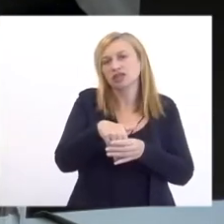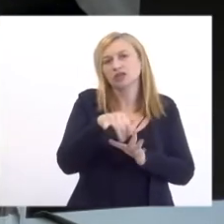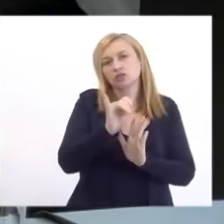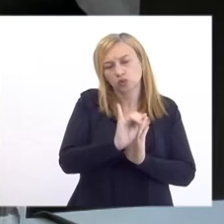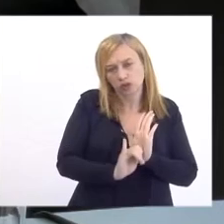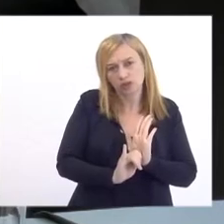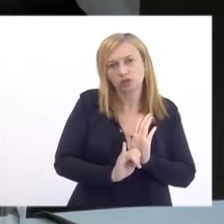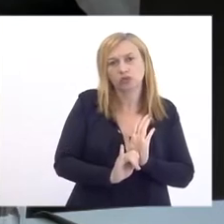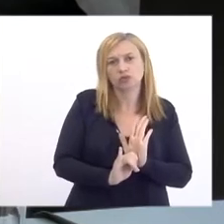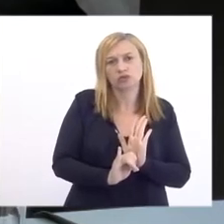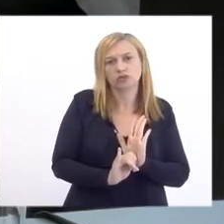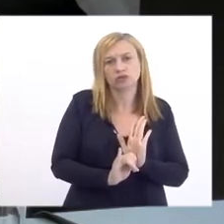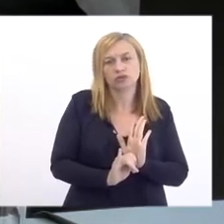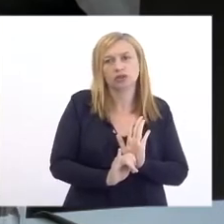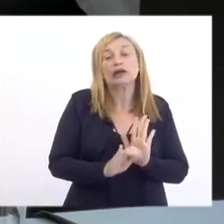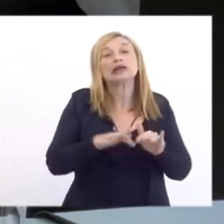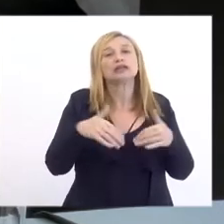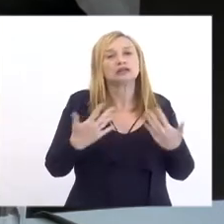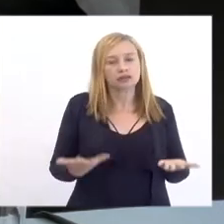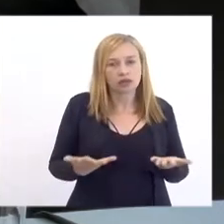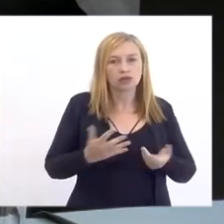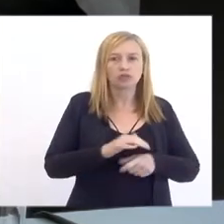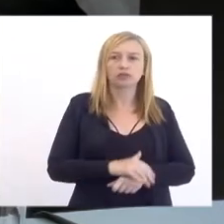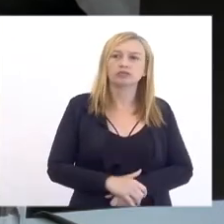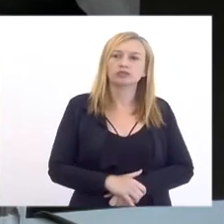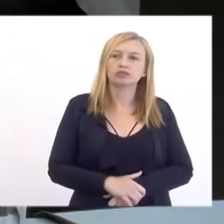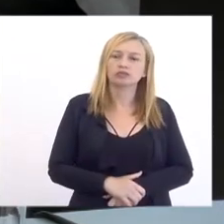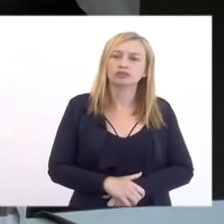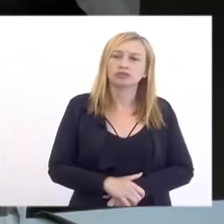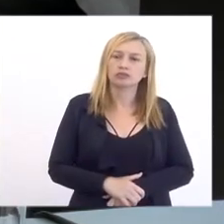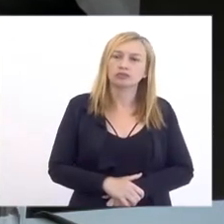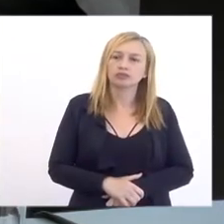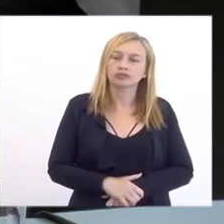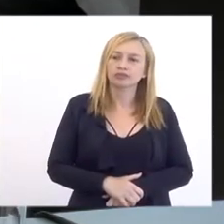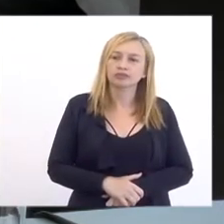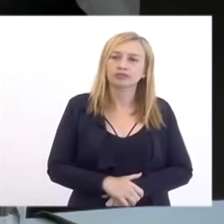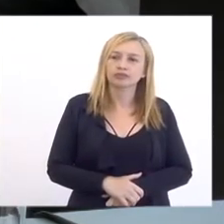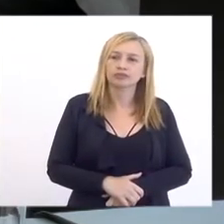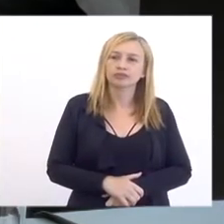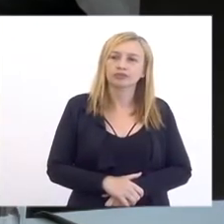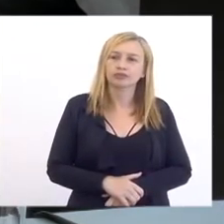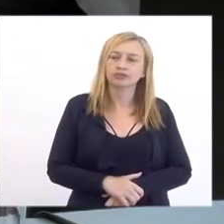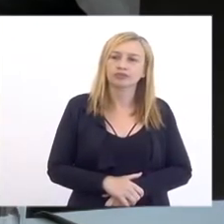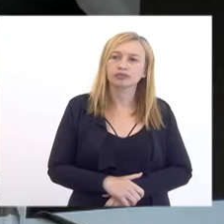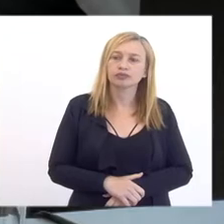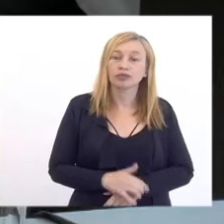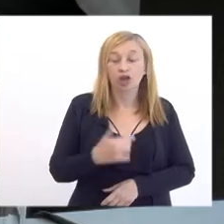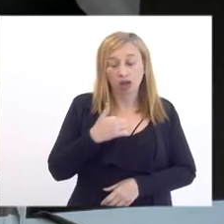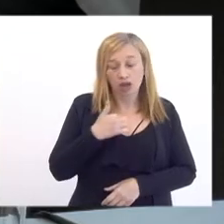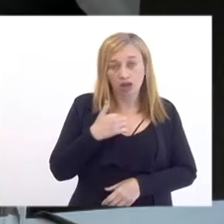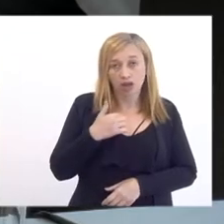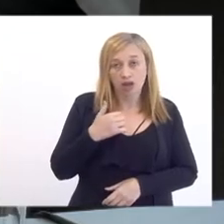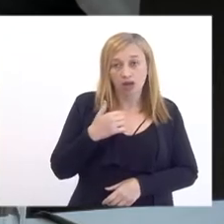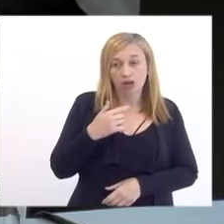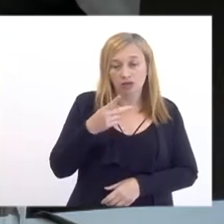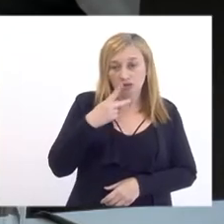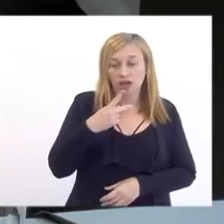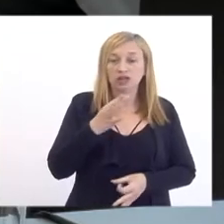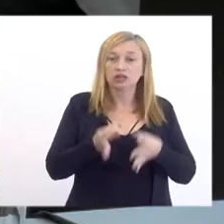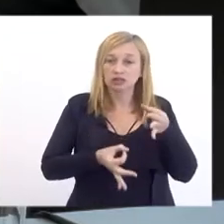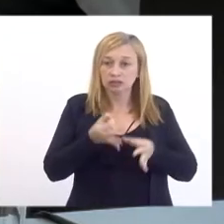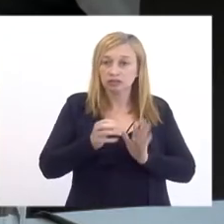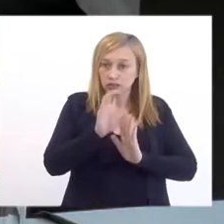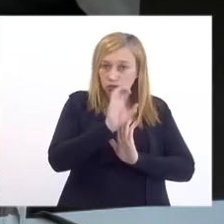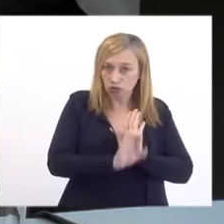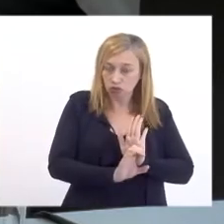relatório. Então, assim sendo, apesar de considerar as minhas emendas justas e